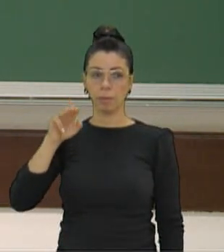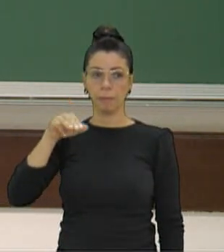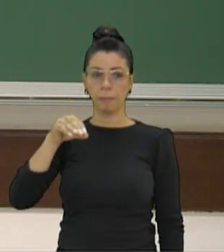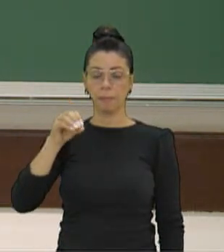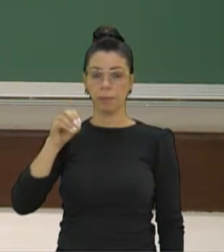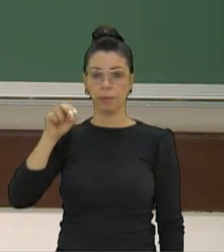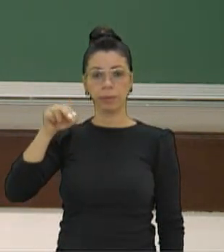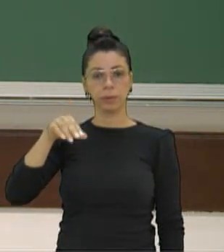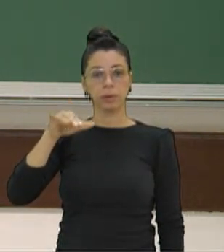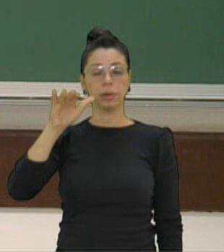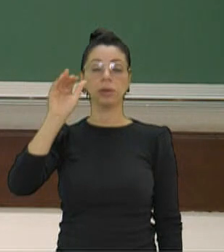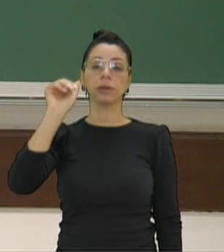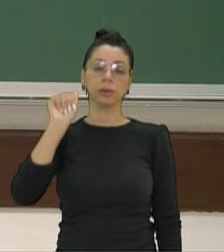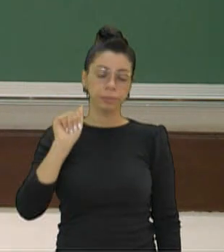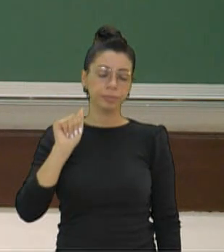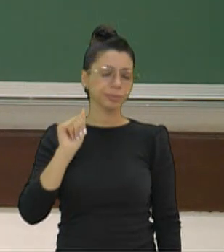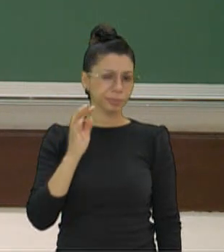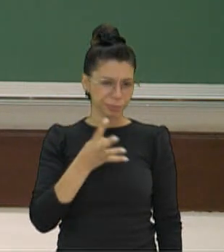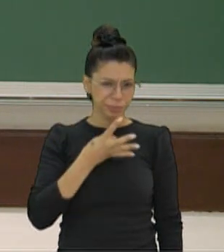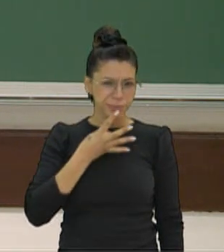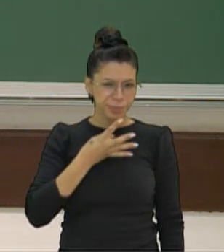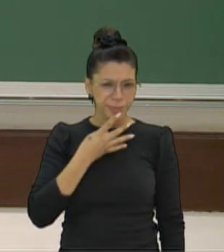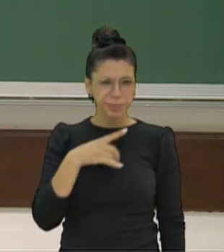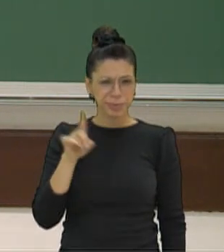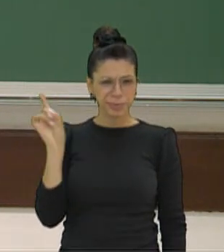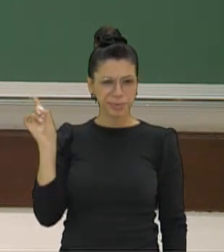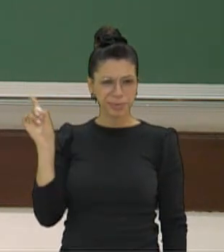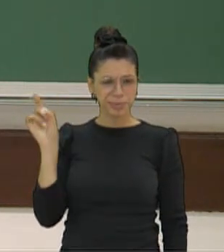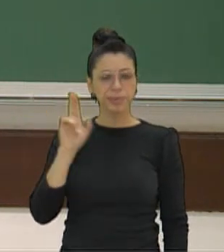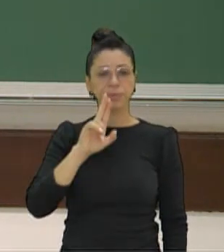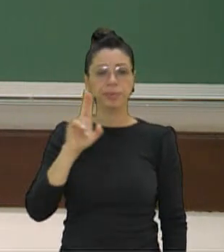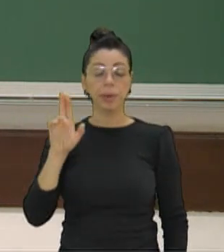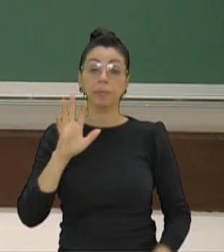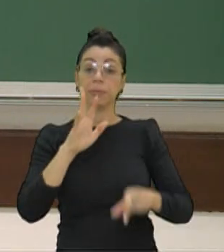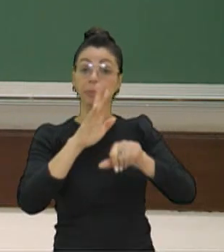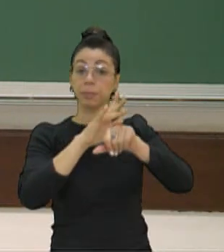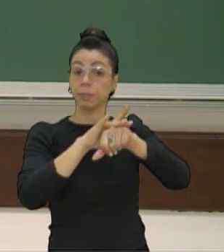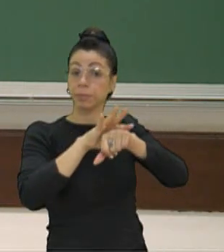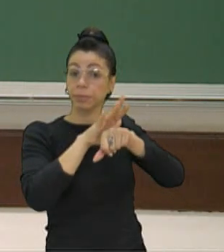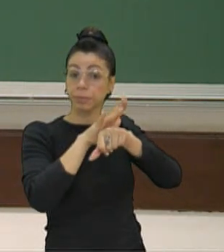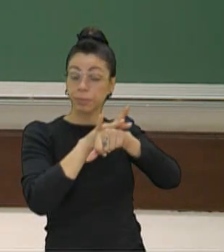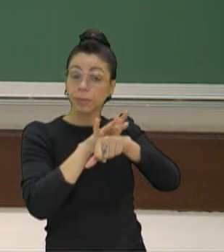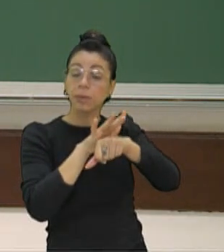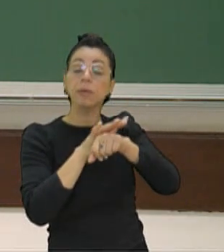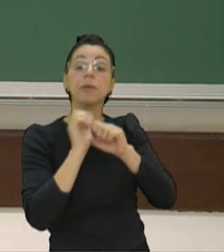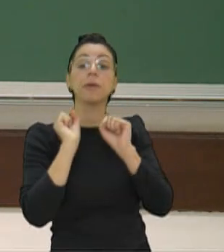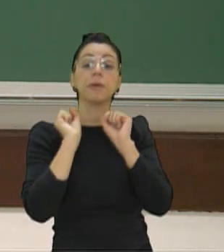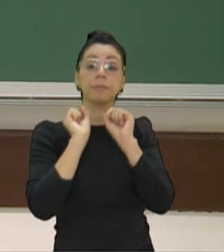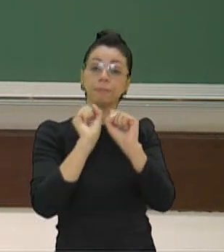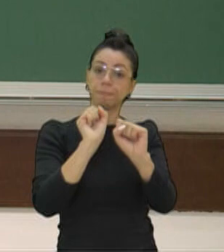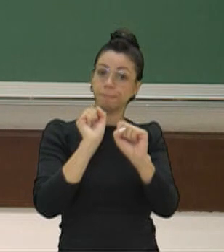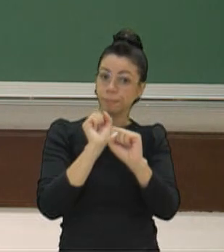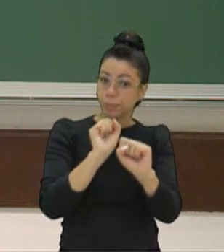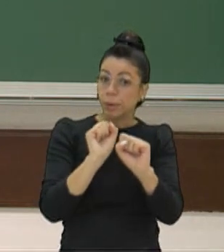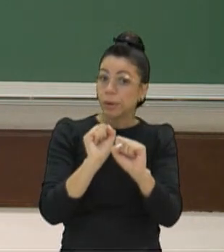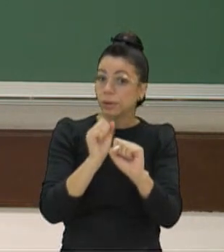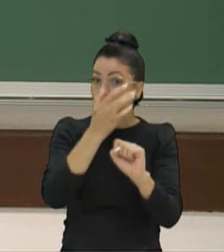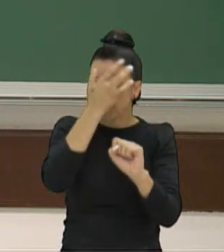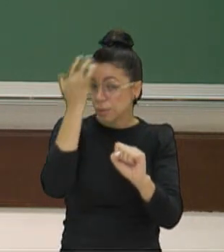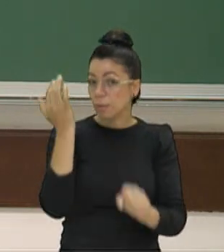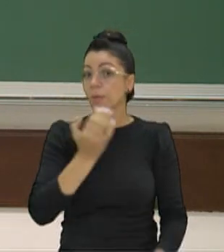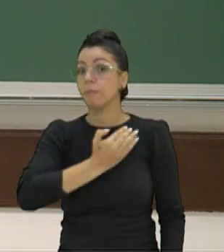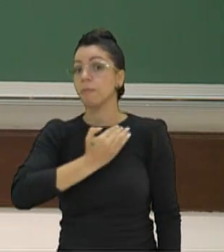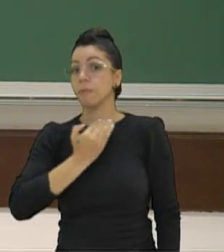já escutou, já ouviu falar bastante esse nome, né? Essa é uma doença que ela pode ser fatal se ela não